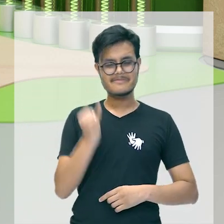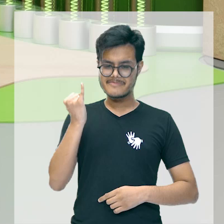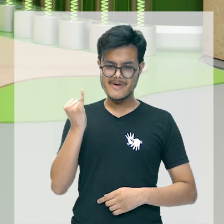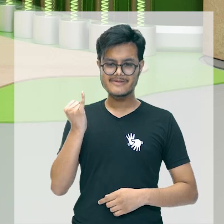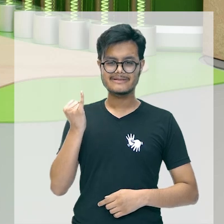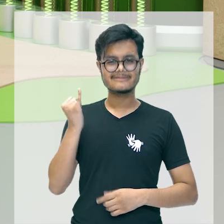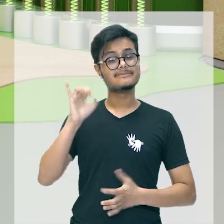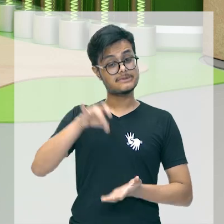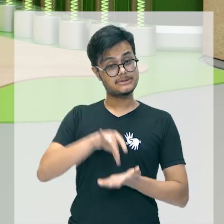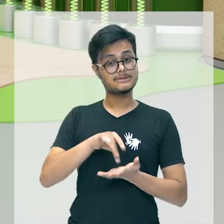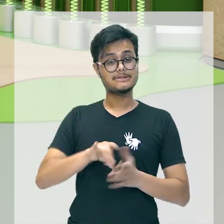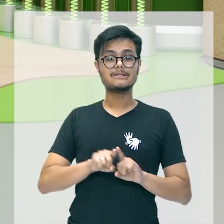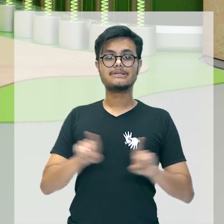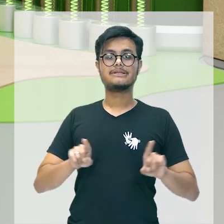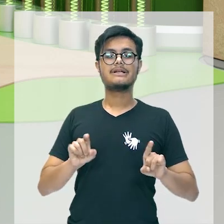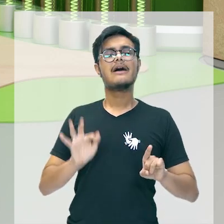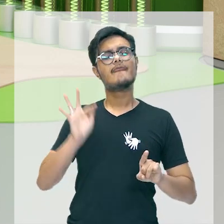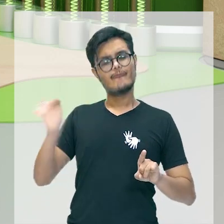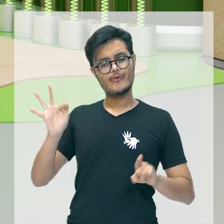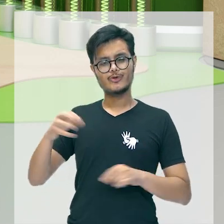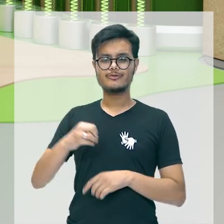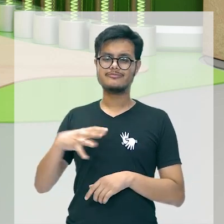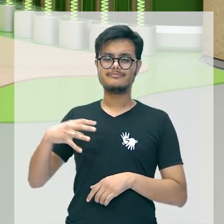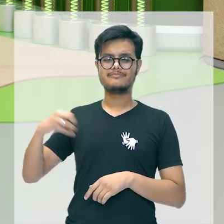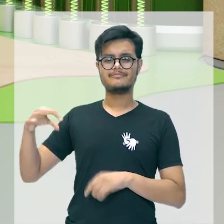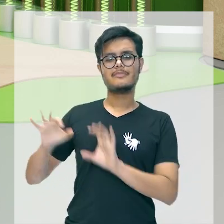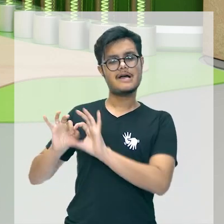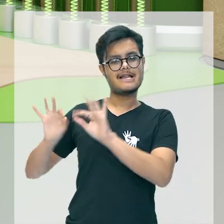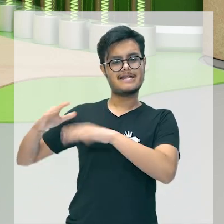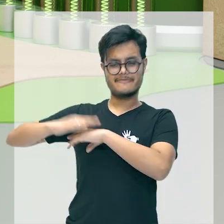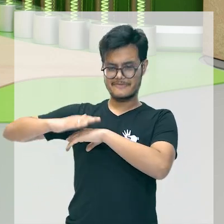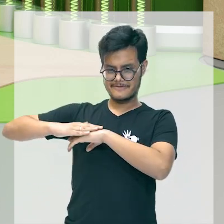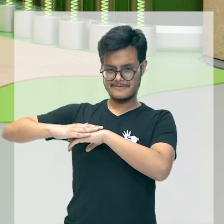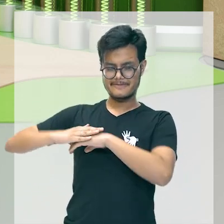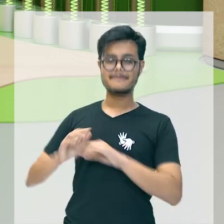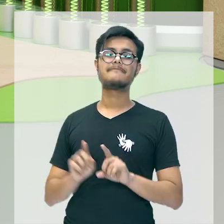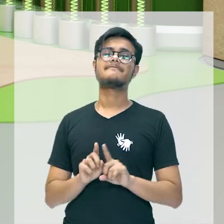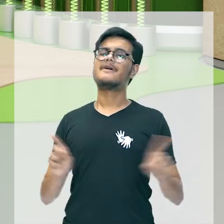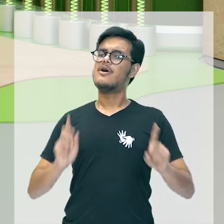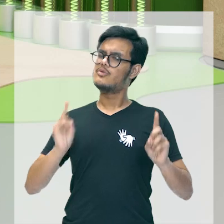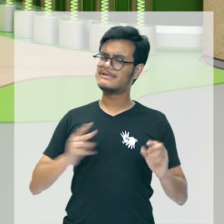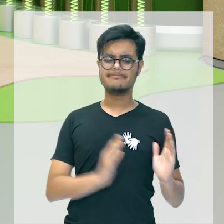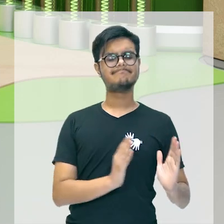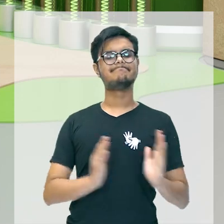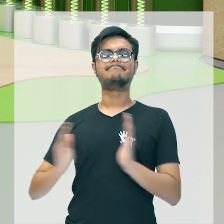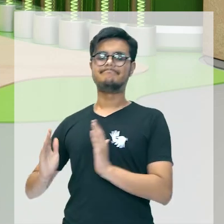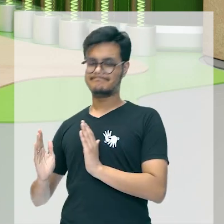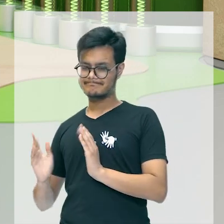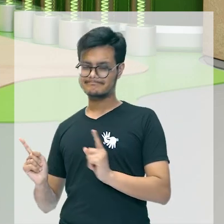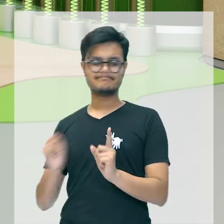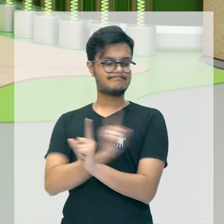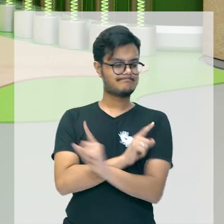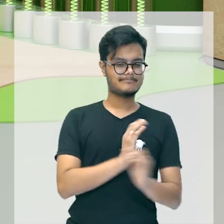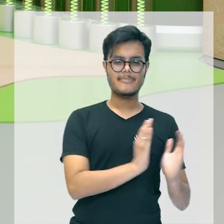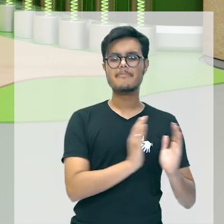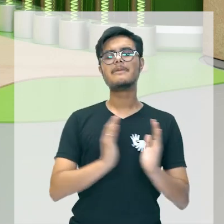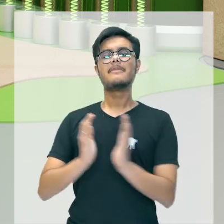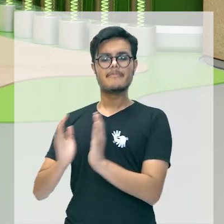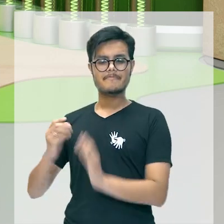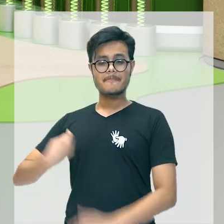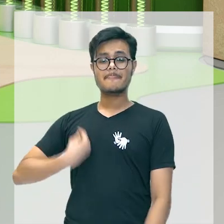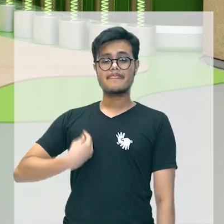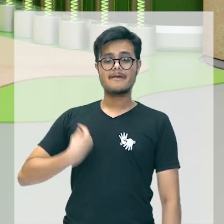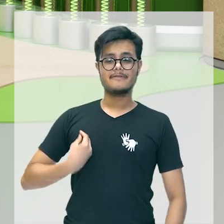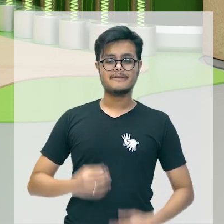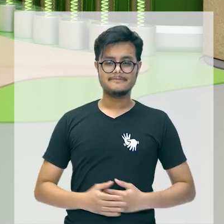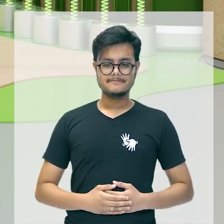né, do pólipo e vai gerar uma medusa que tem a vida livre. Então, fica sempre nesse ciclo, né, alternando aí durante